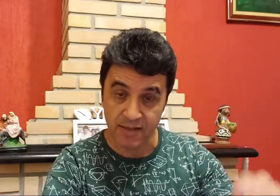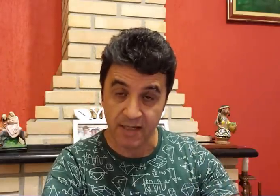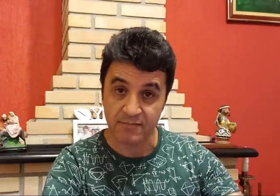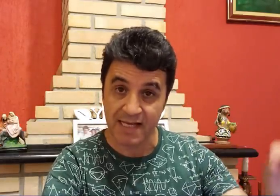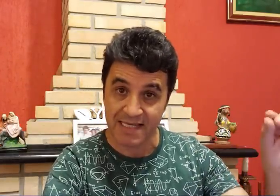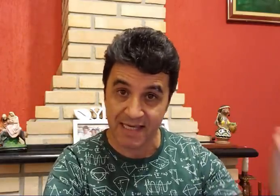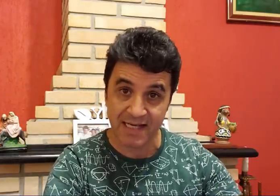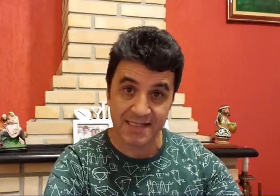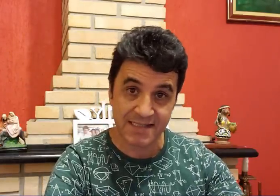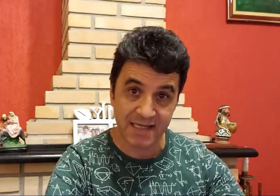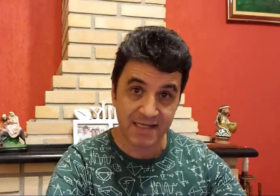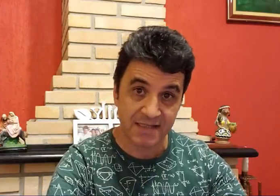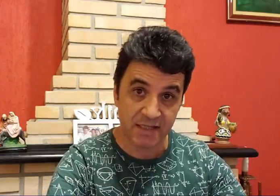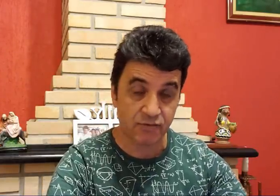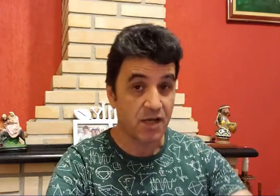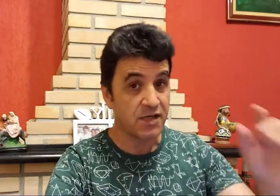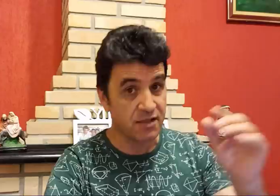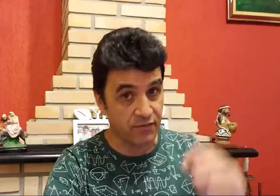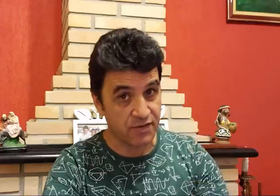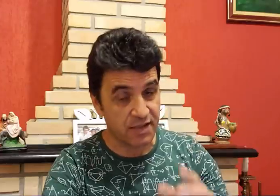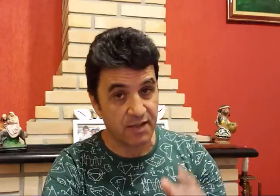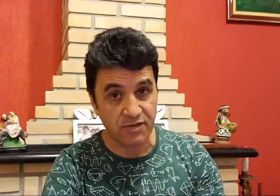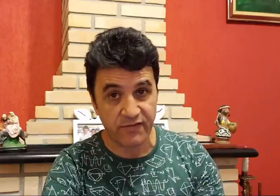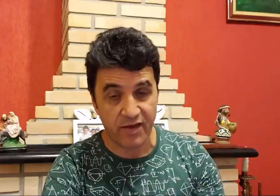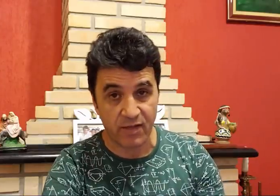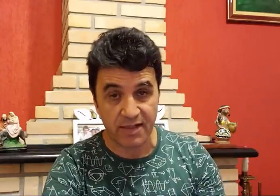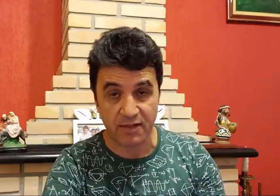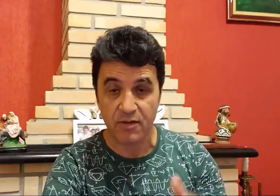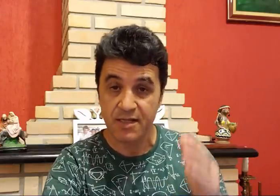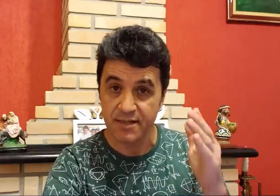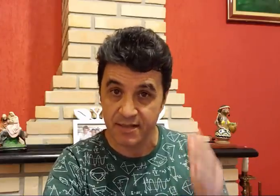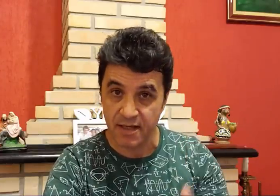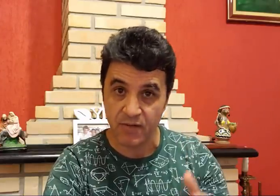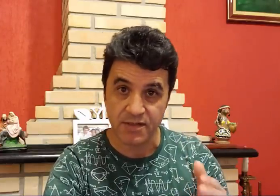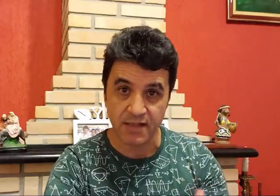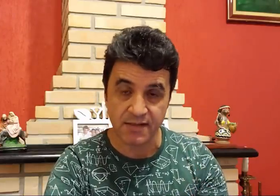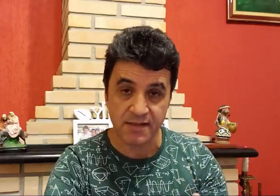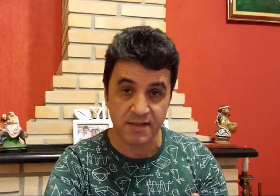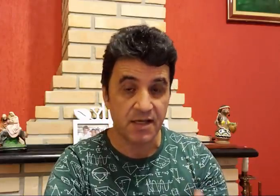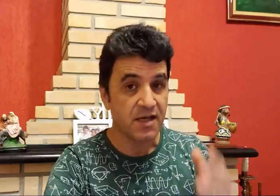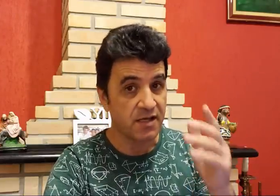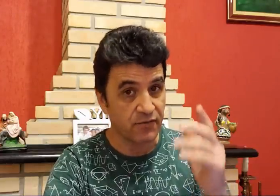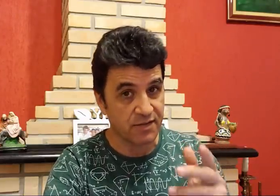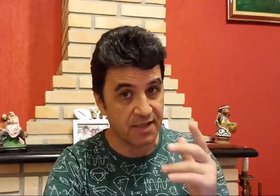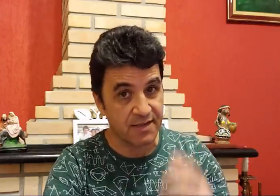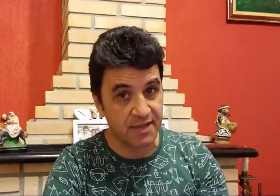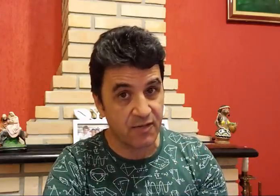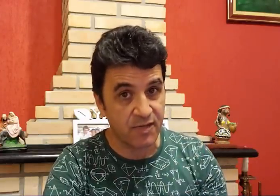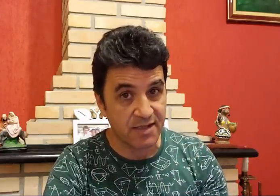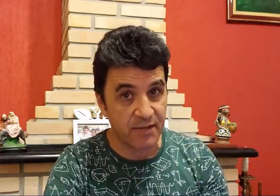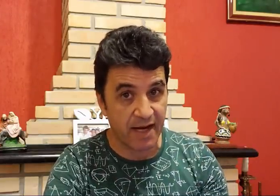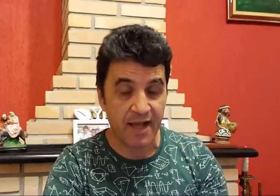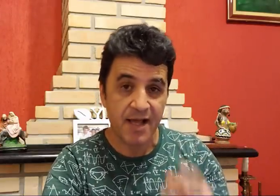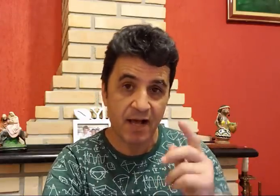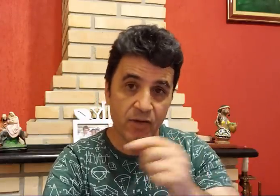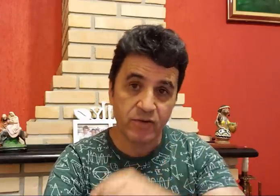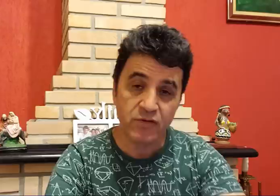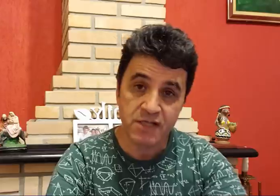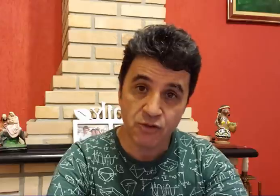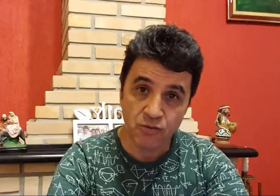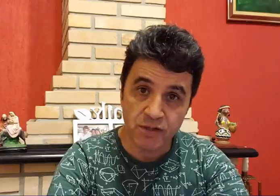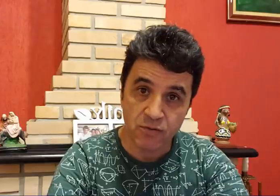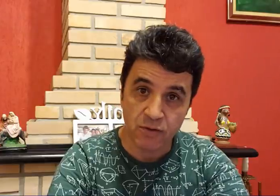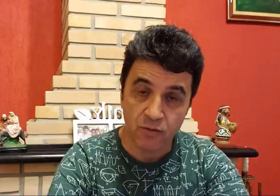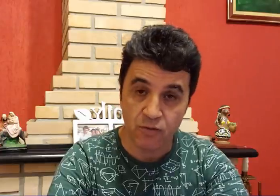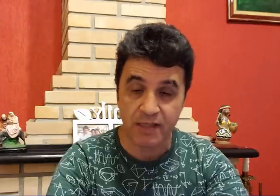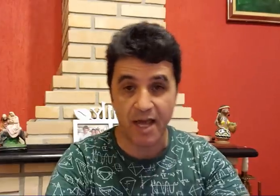está enquadrado naqueles requisitos. Se você não estiver enquadrado, não adianta insistir que você não receberá. Agora, o que